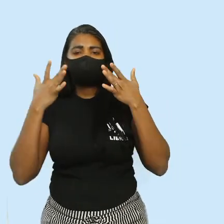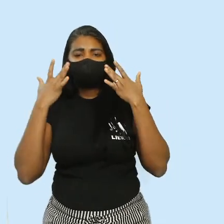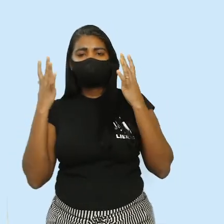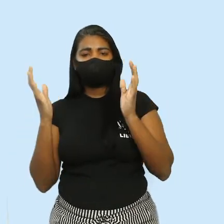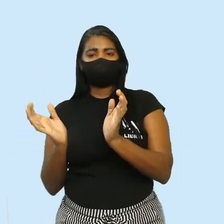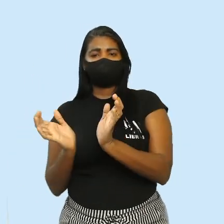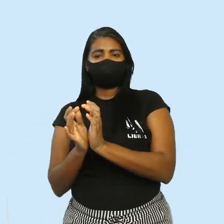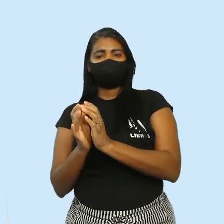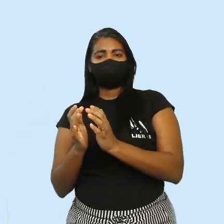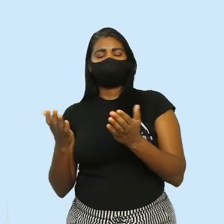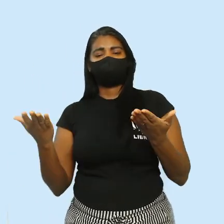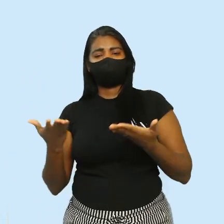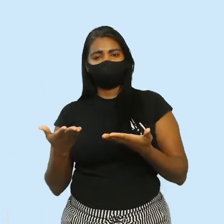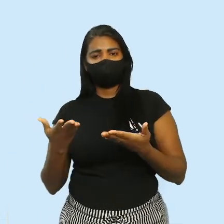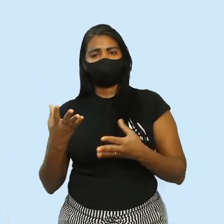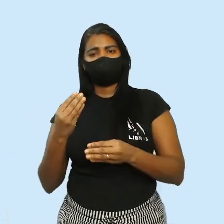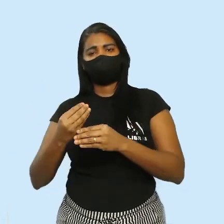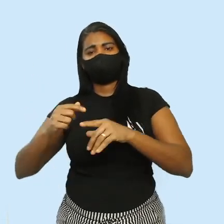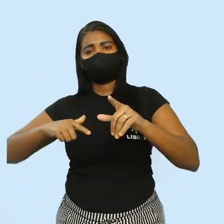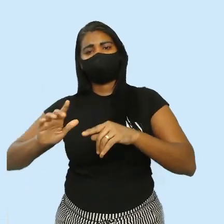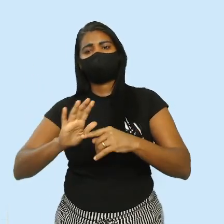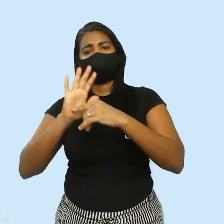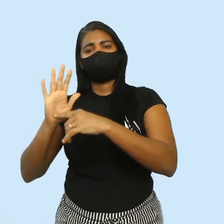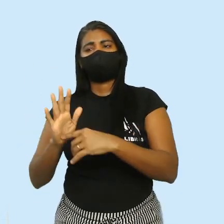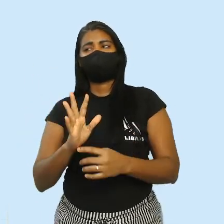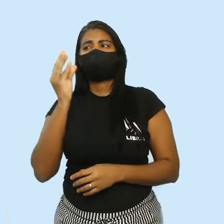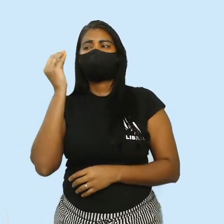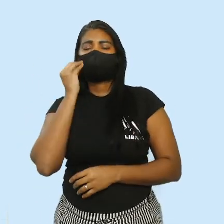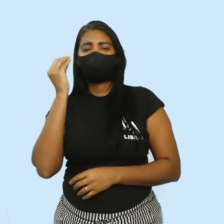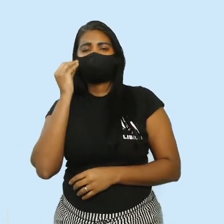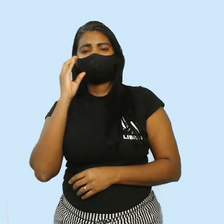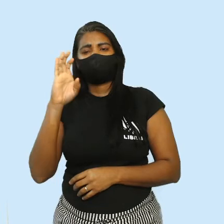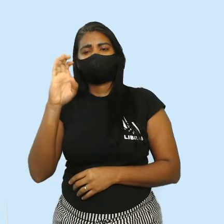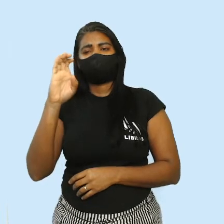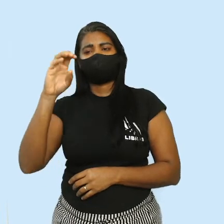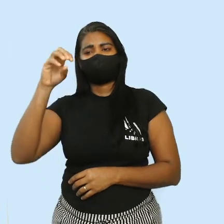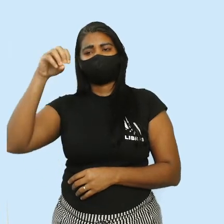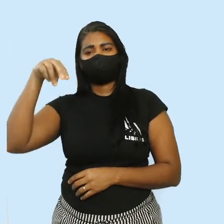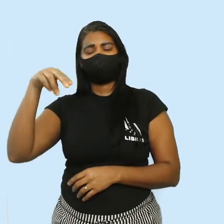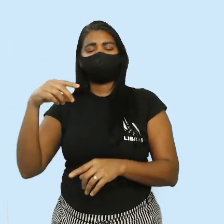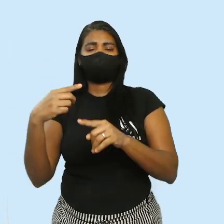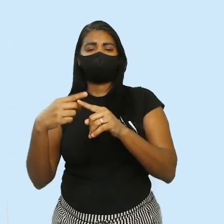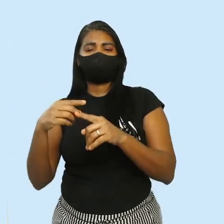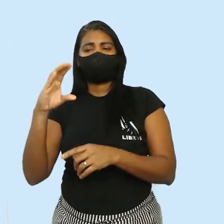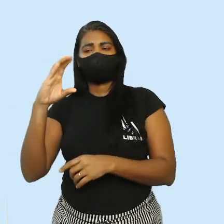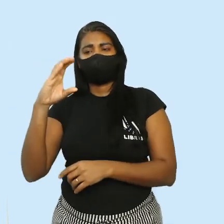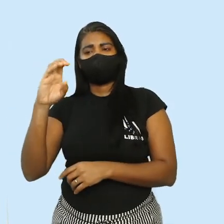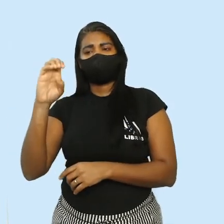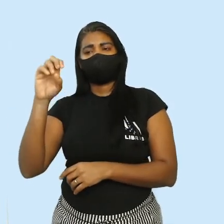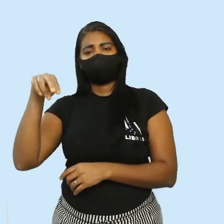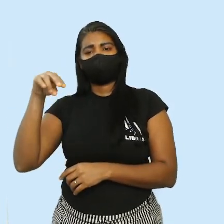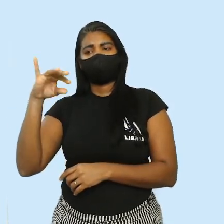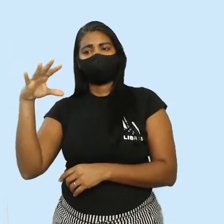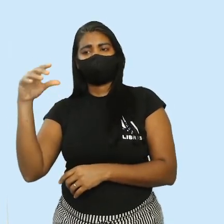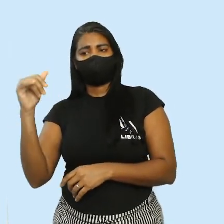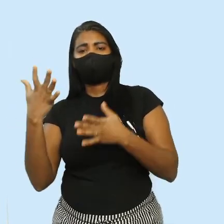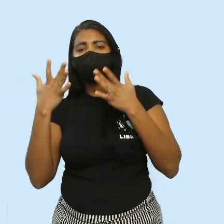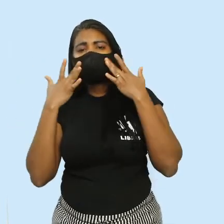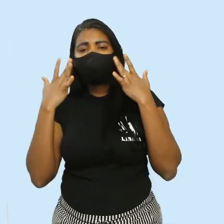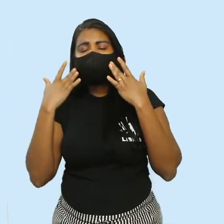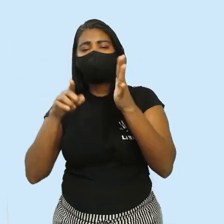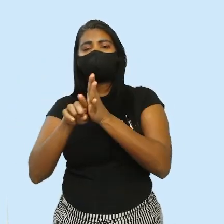pernambucano atual que trabalha muito essa experimentação cênica, né? É um grupo que privilegia a